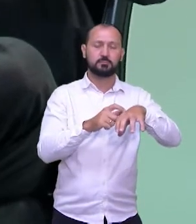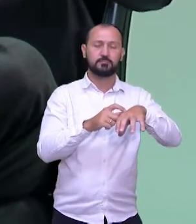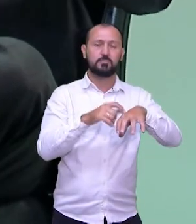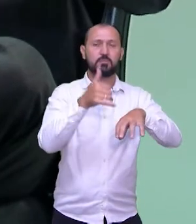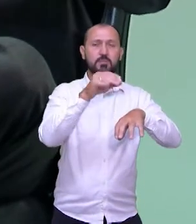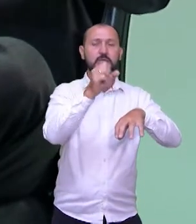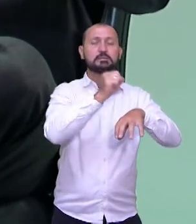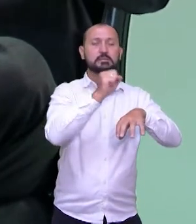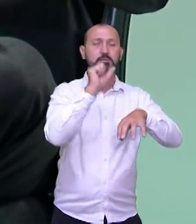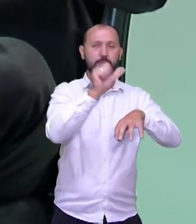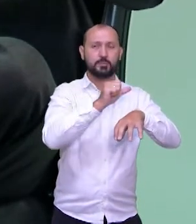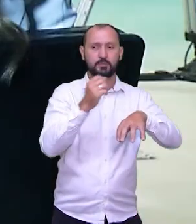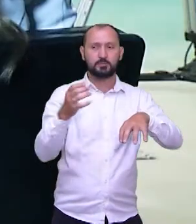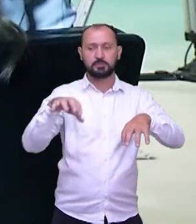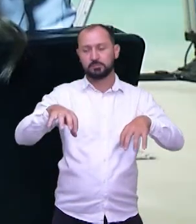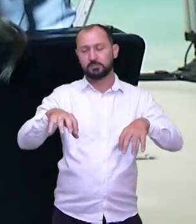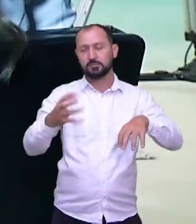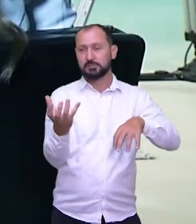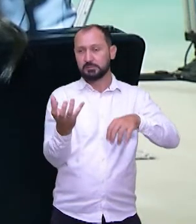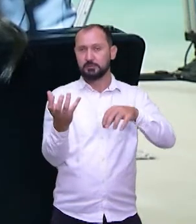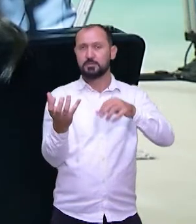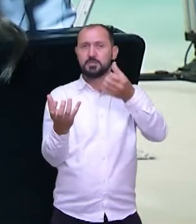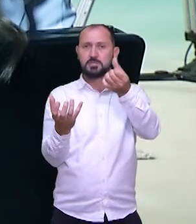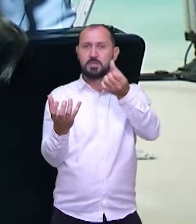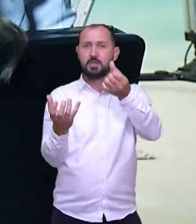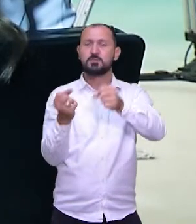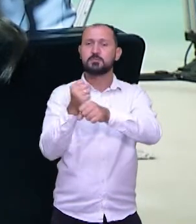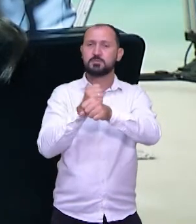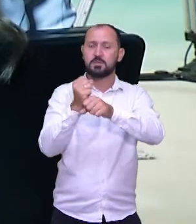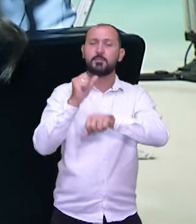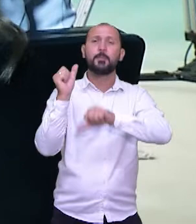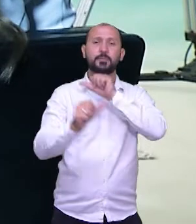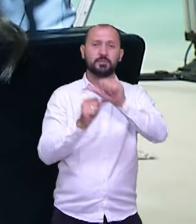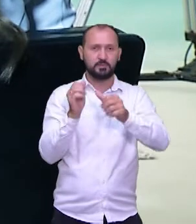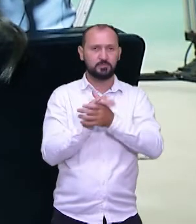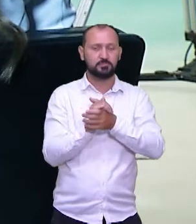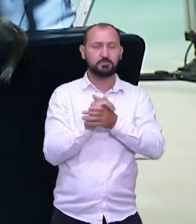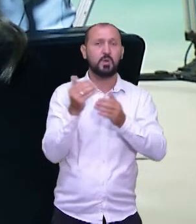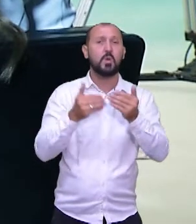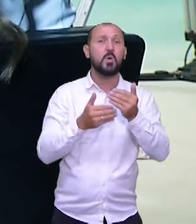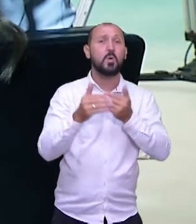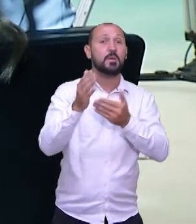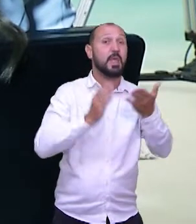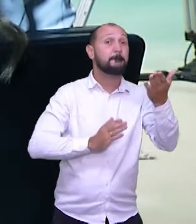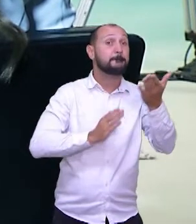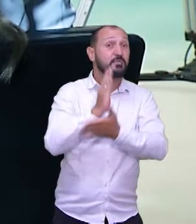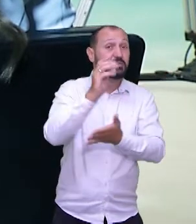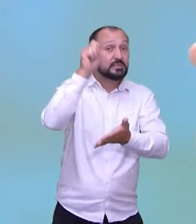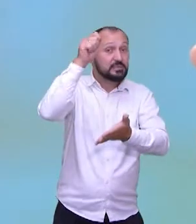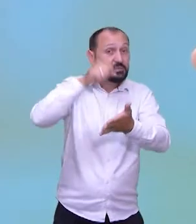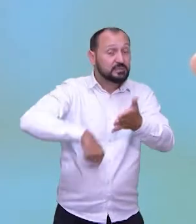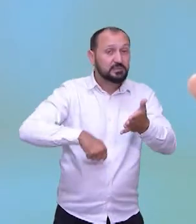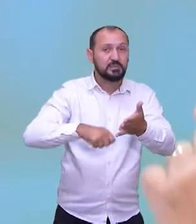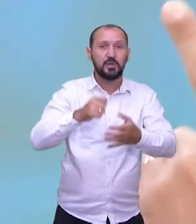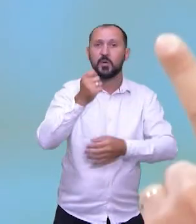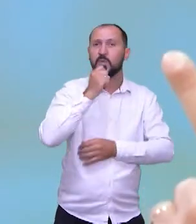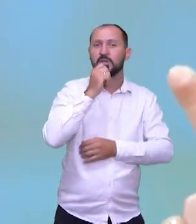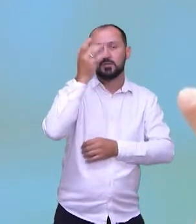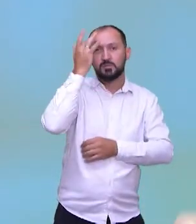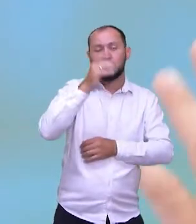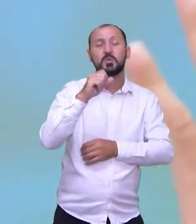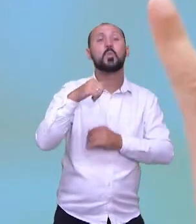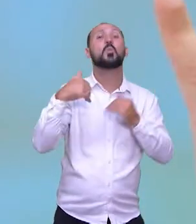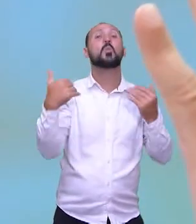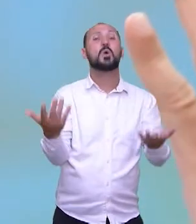Federal, 10 anos para a transição. No Senado, 6 anos para a transição. A partir da aprovação. Que a gente ainda não